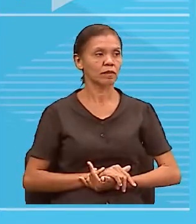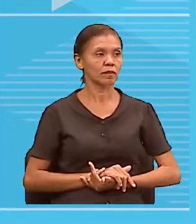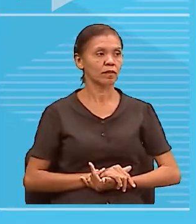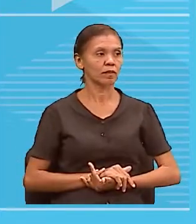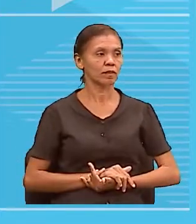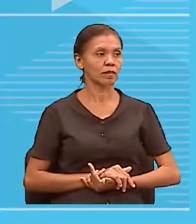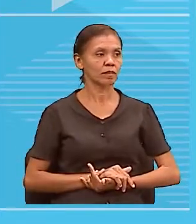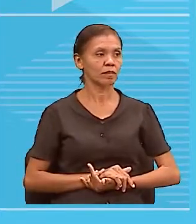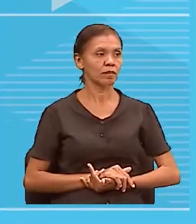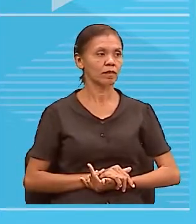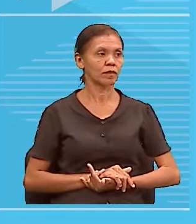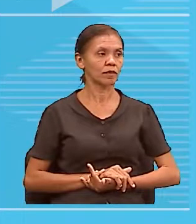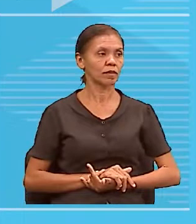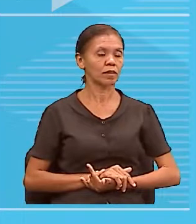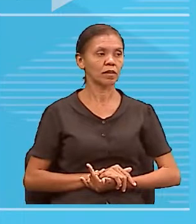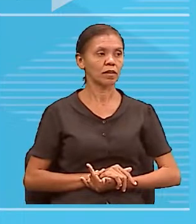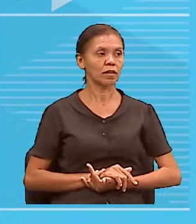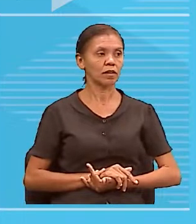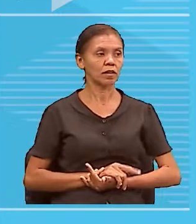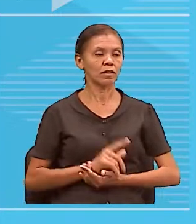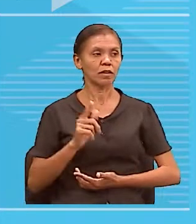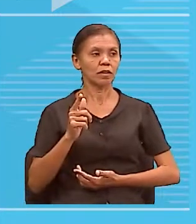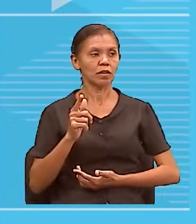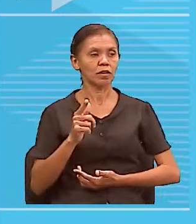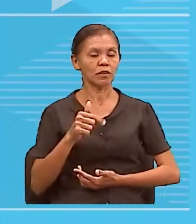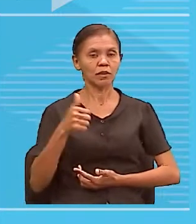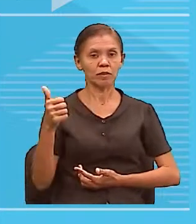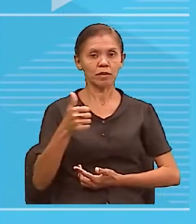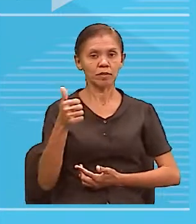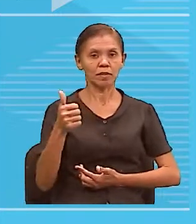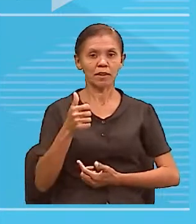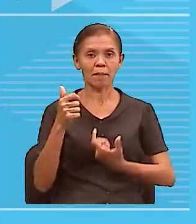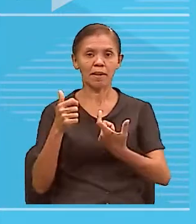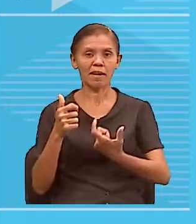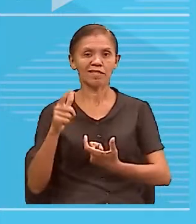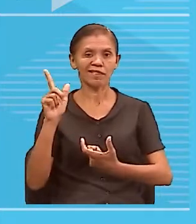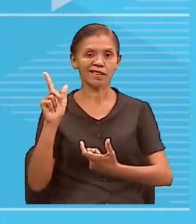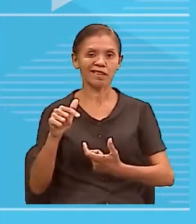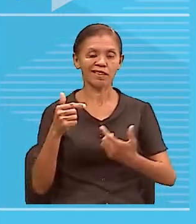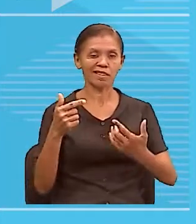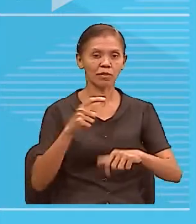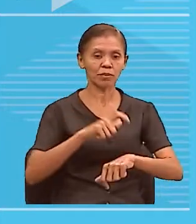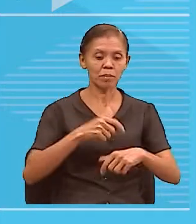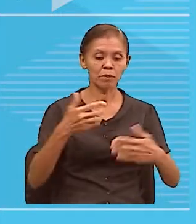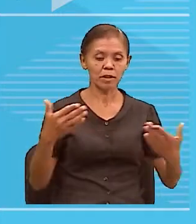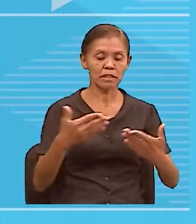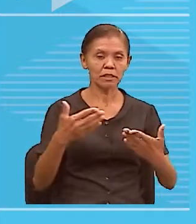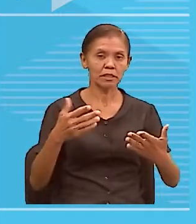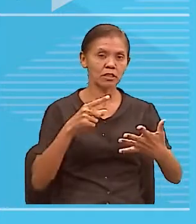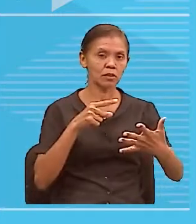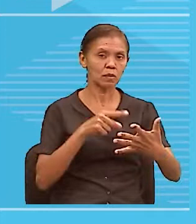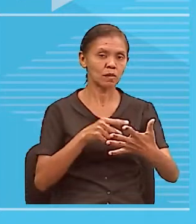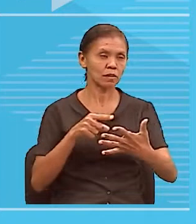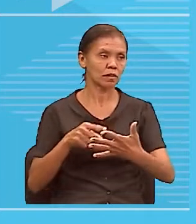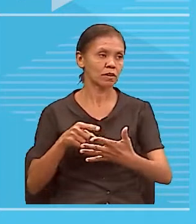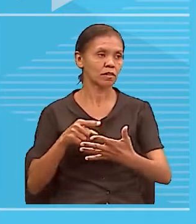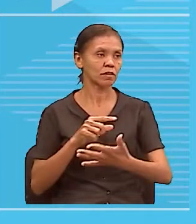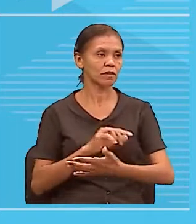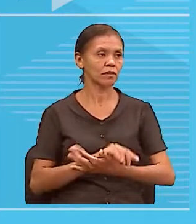e do presente né e sem o s tá então minha letra B